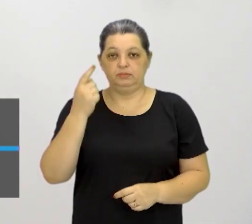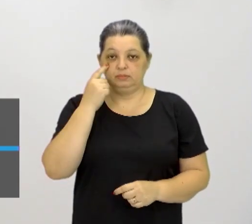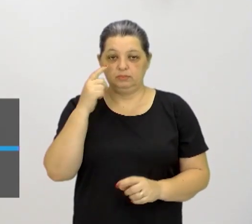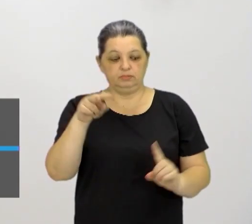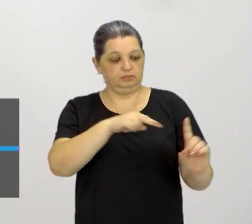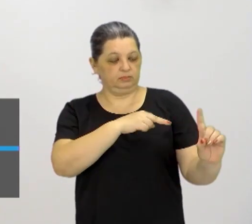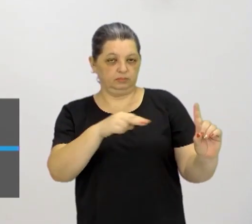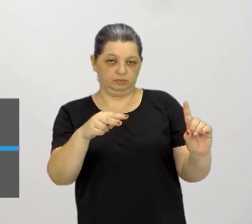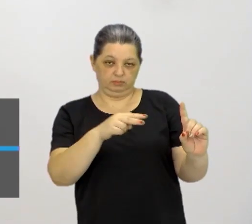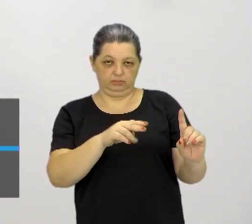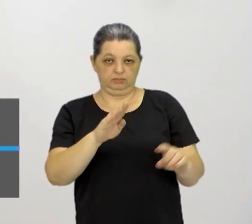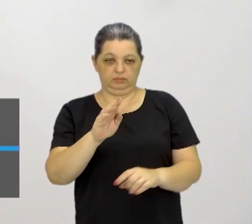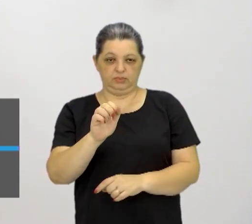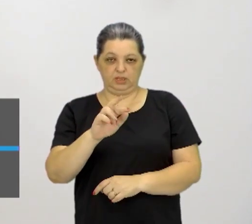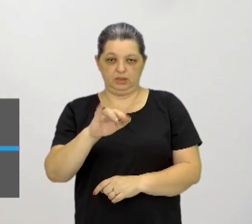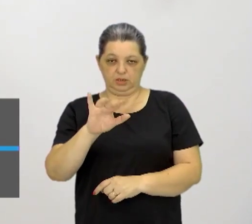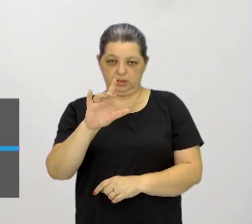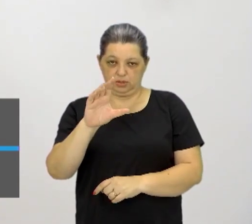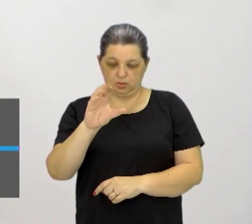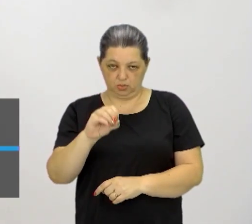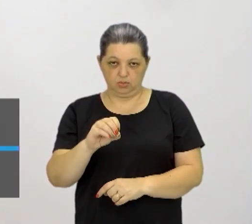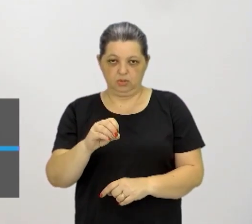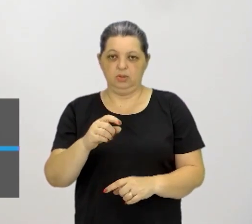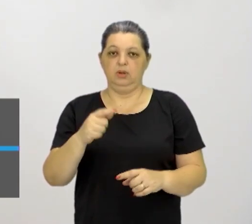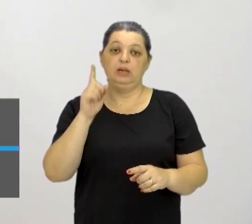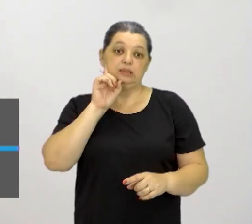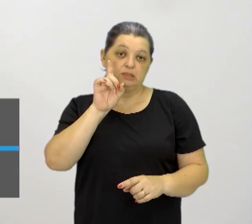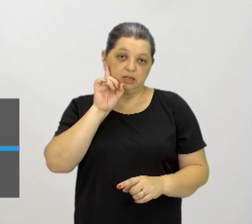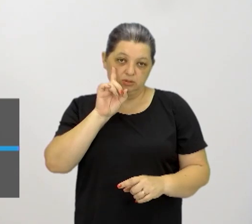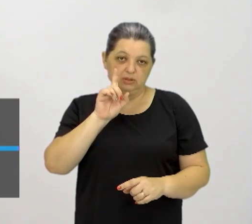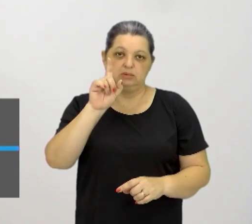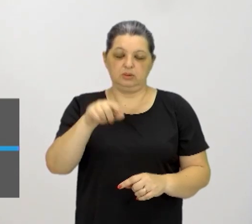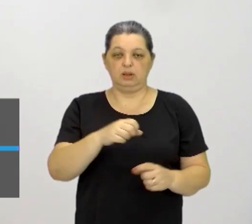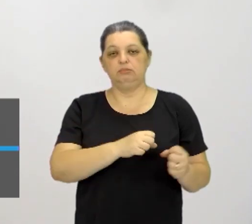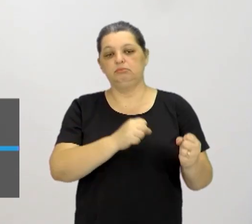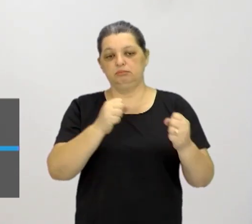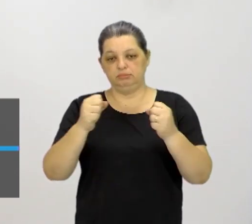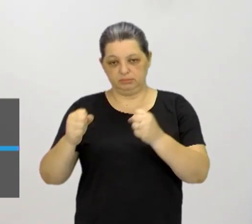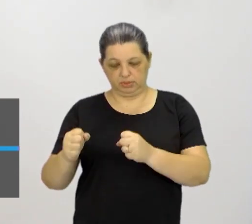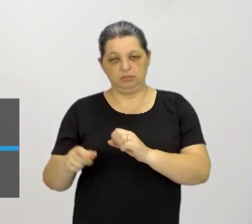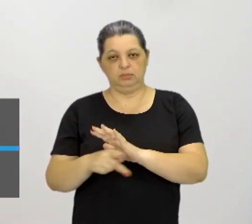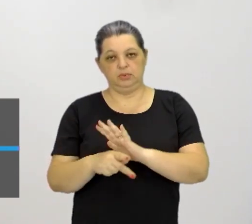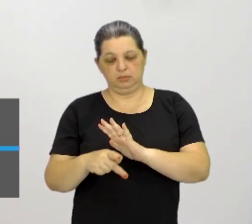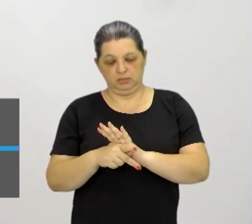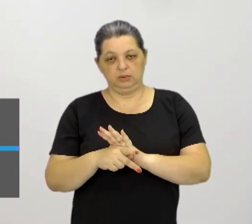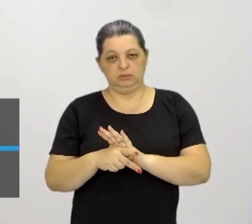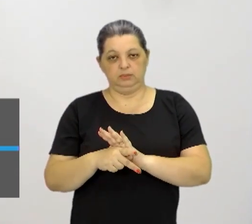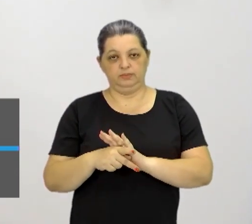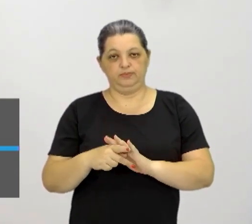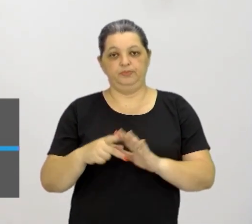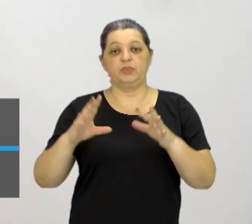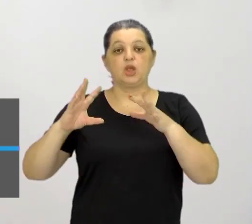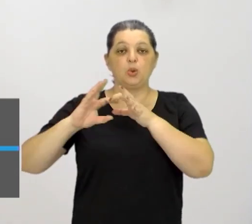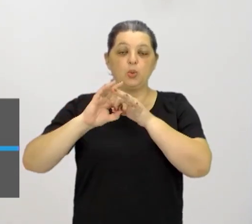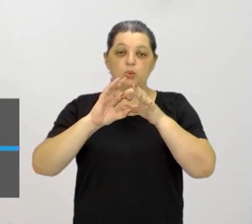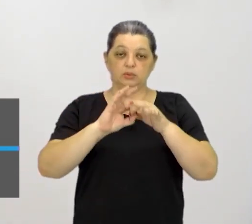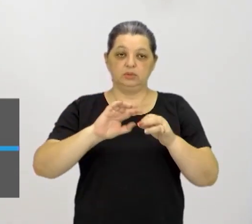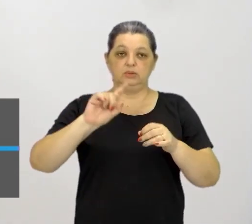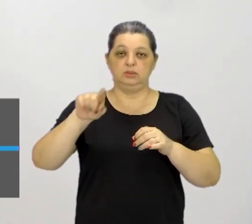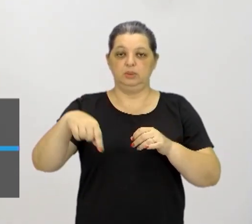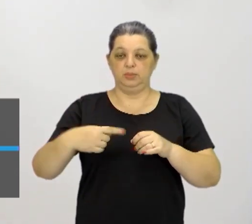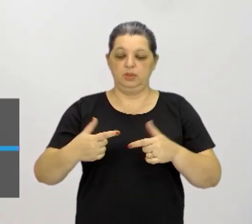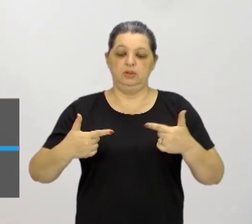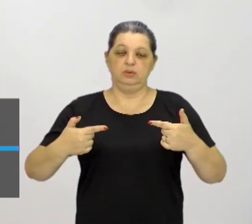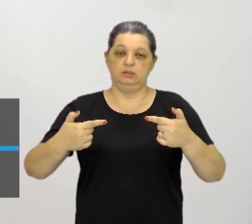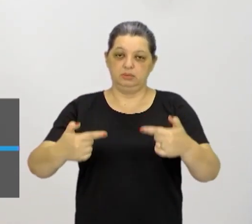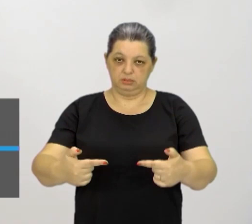vista bélico, Estados Unidos ainda é uma potência bélica. Estamos num contexto pós-Guerra Fria, num